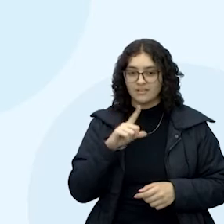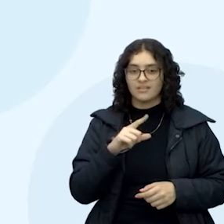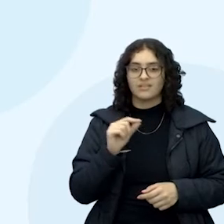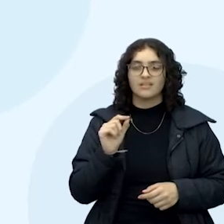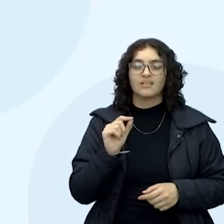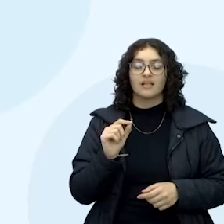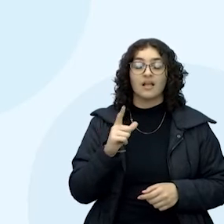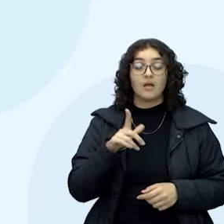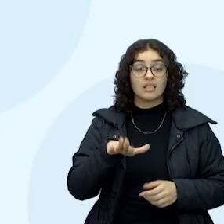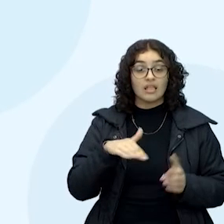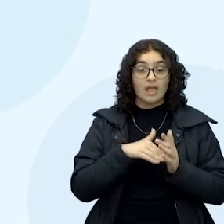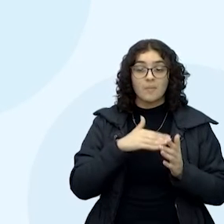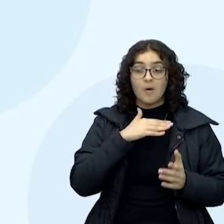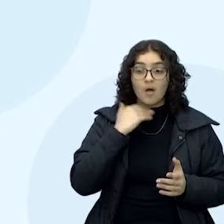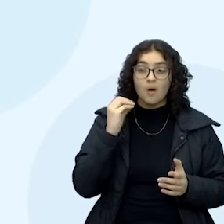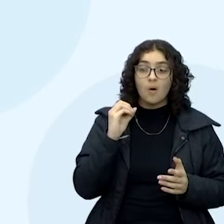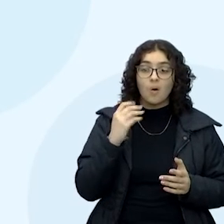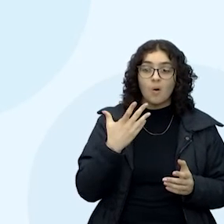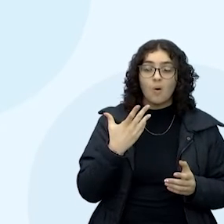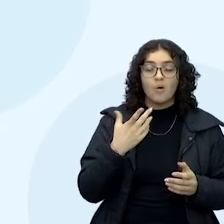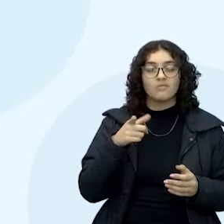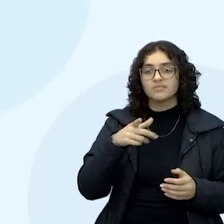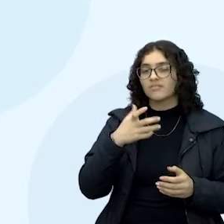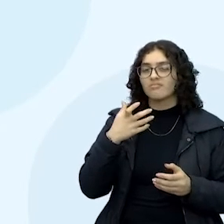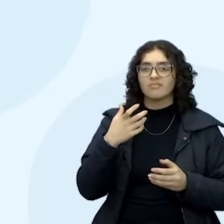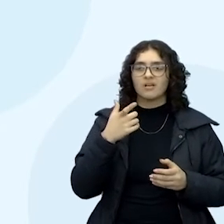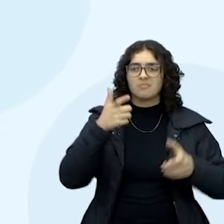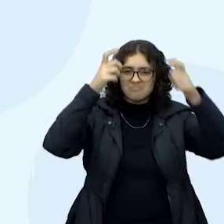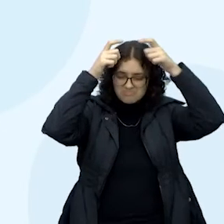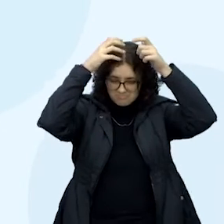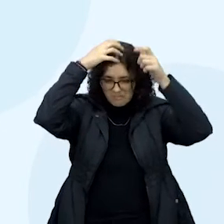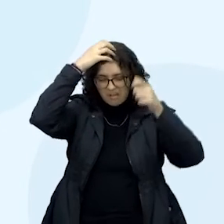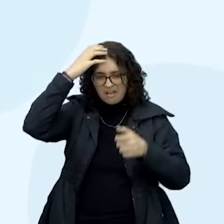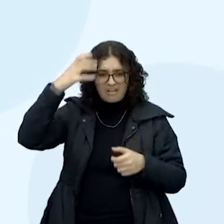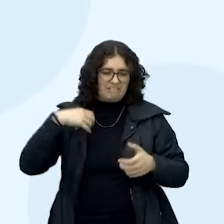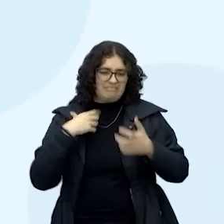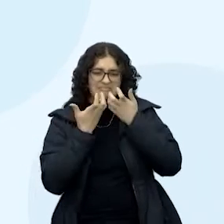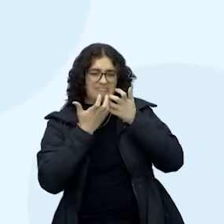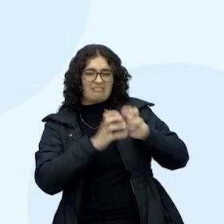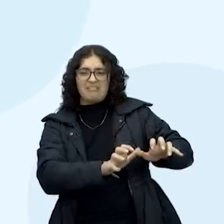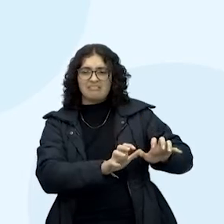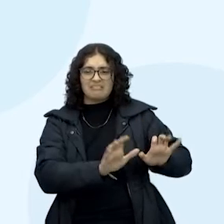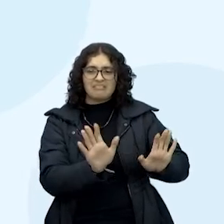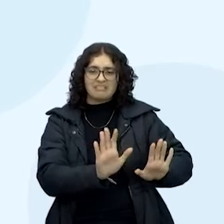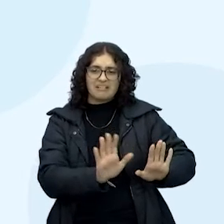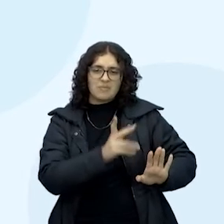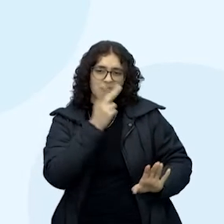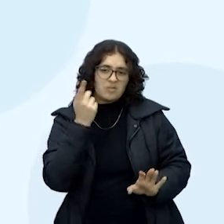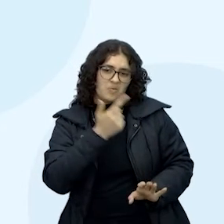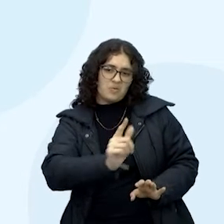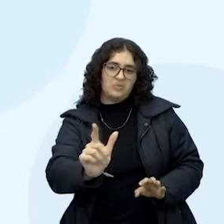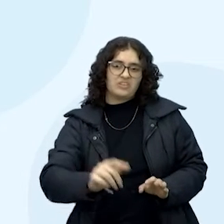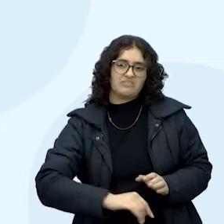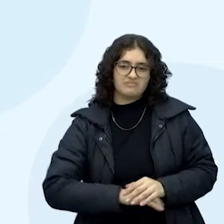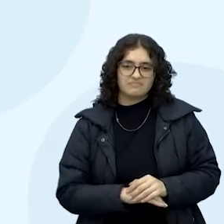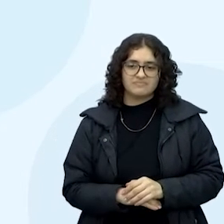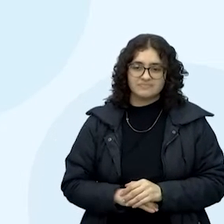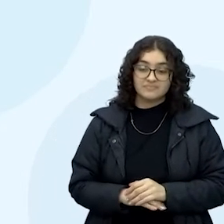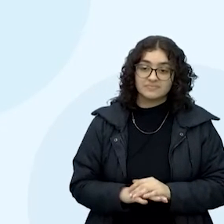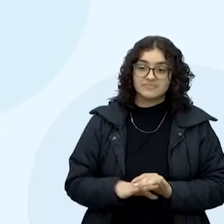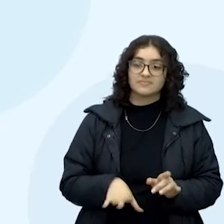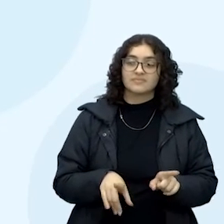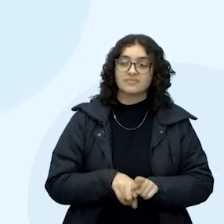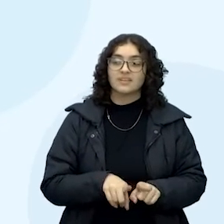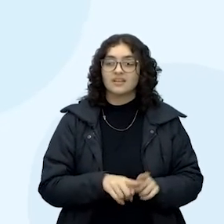a sua morte ou abdicação, quando o monarca fala, olha, não quero mais ficar no poder, vou deixar outra pessoa no lugar. E a